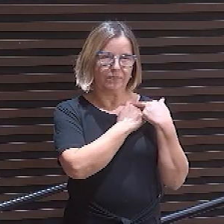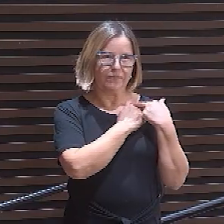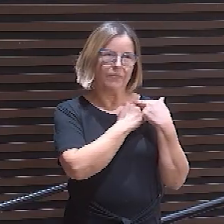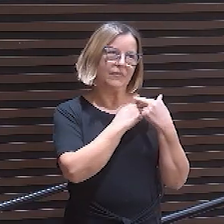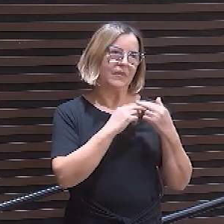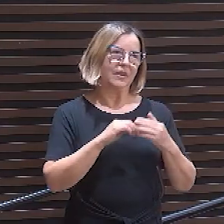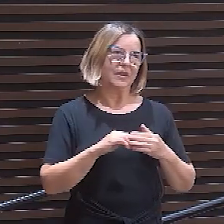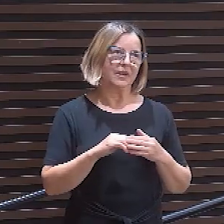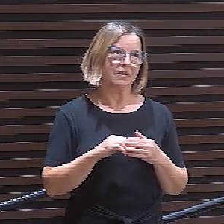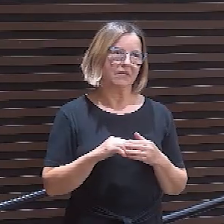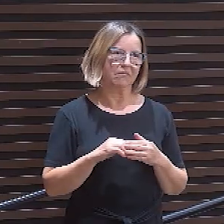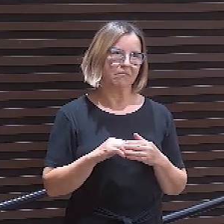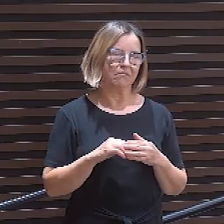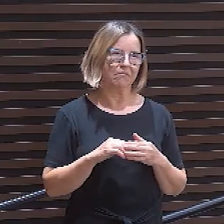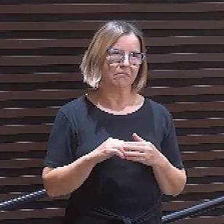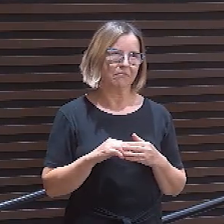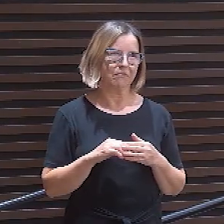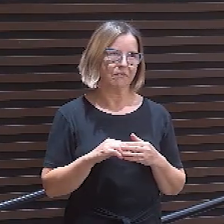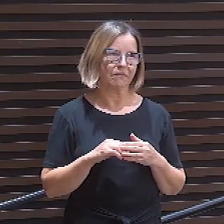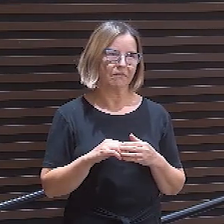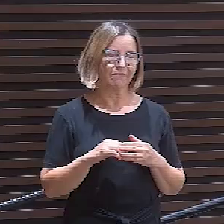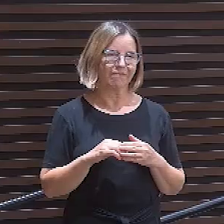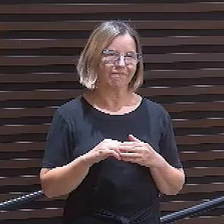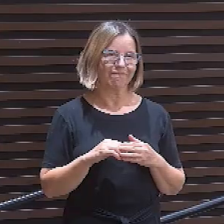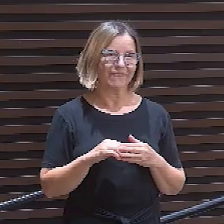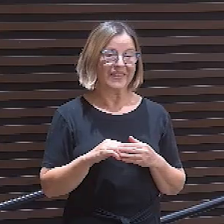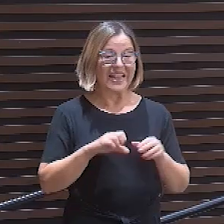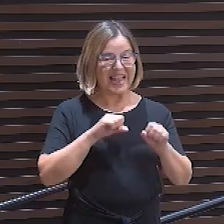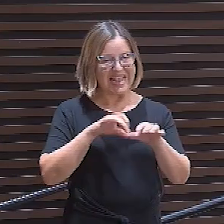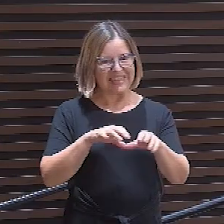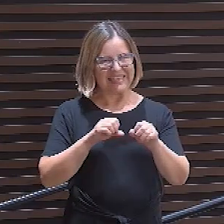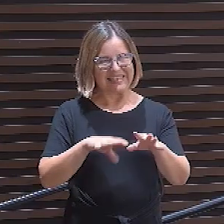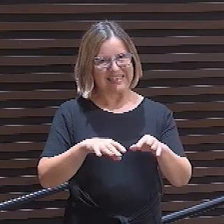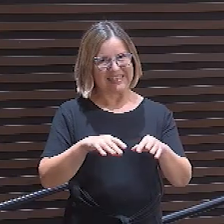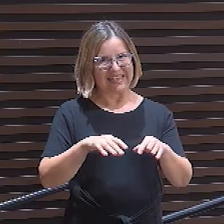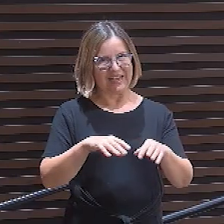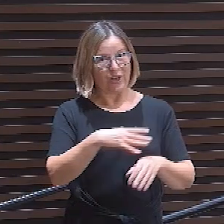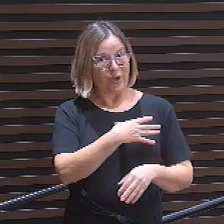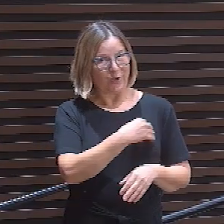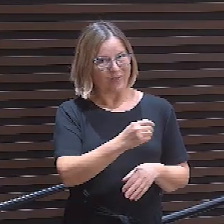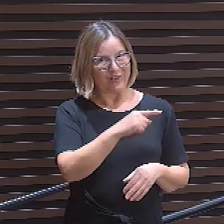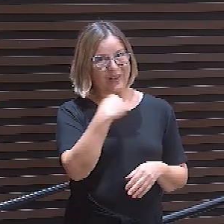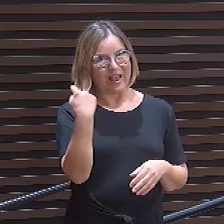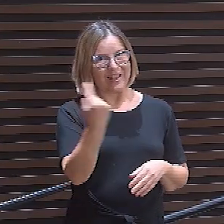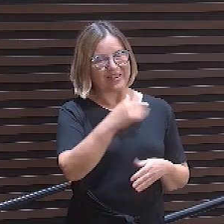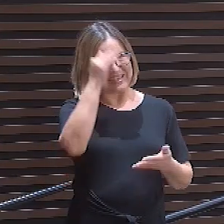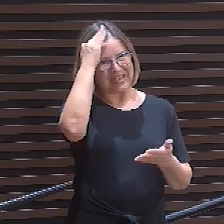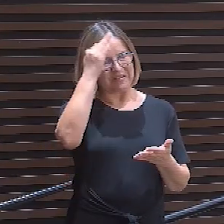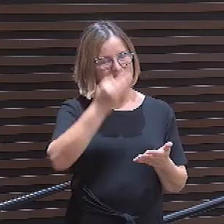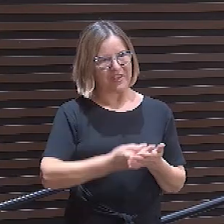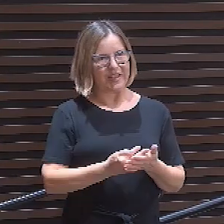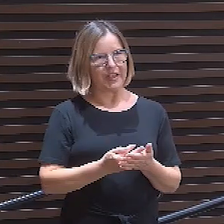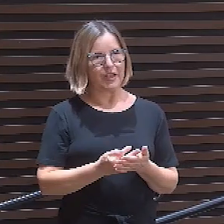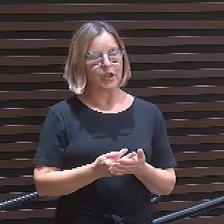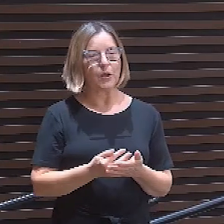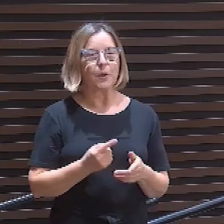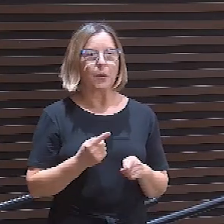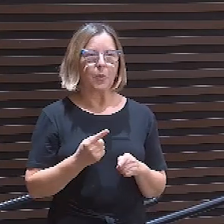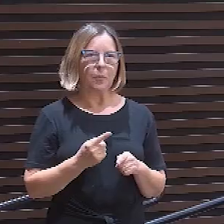queridos a nossa fé. Porque Amnon e